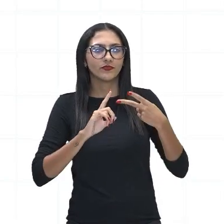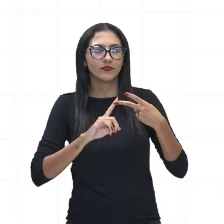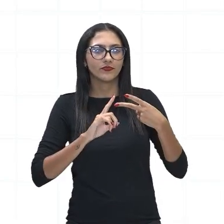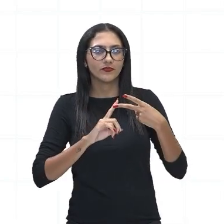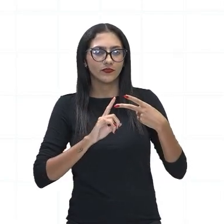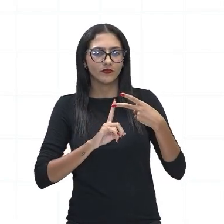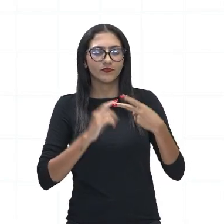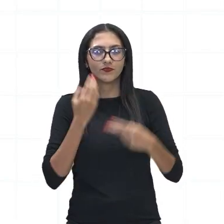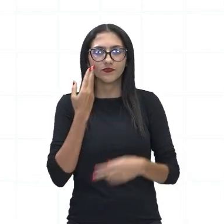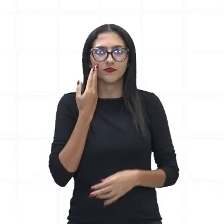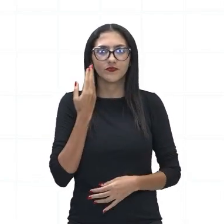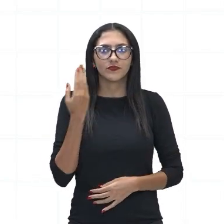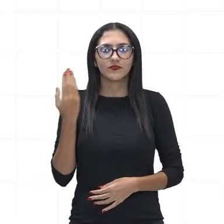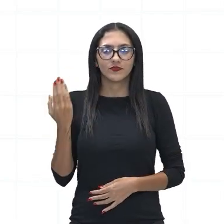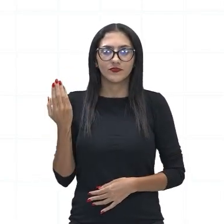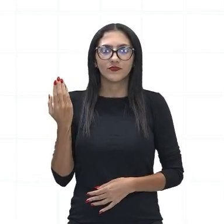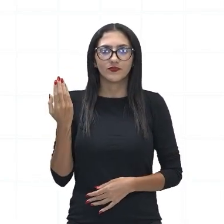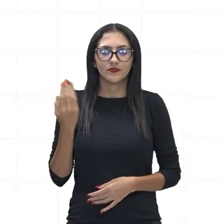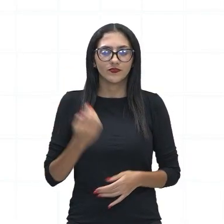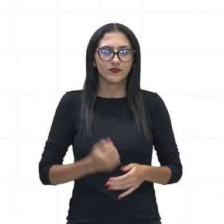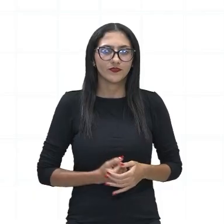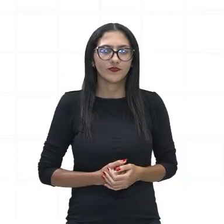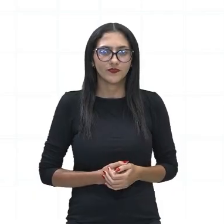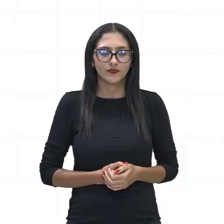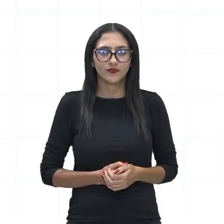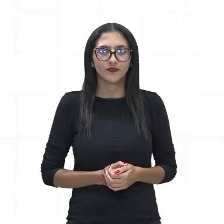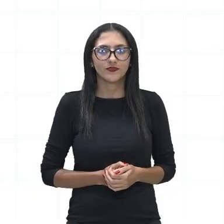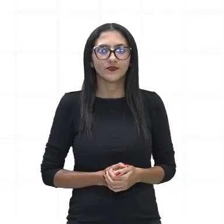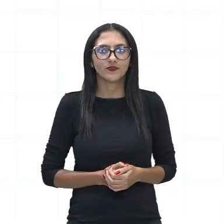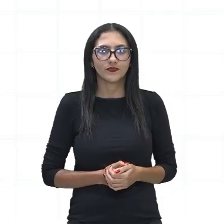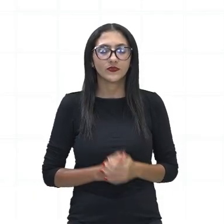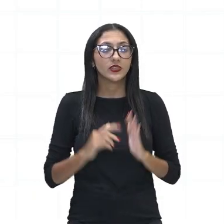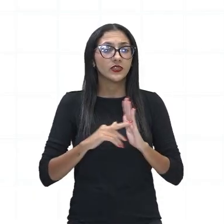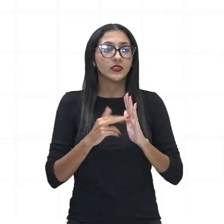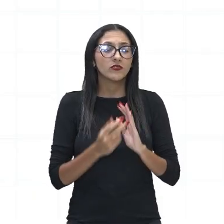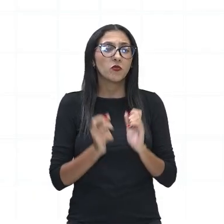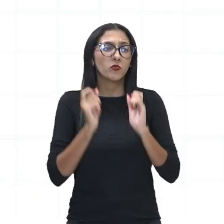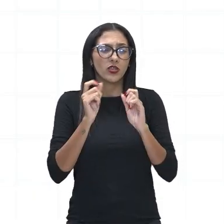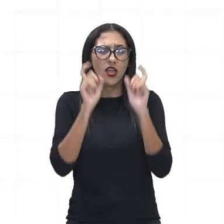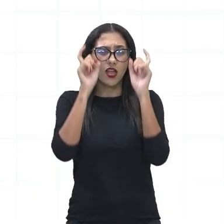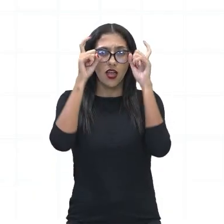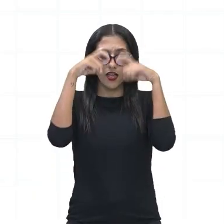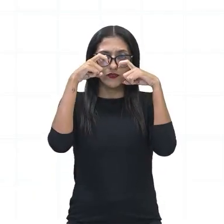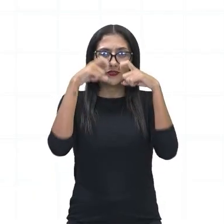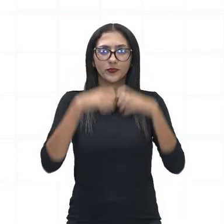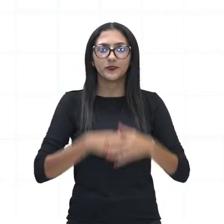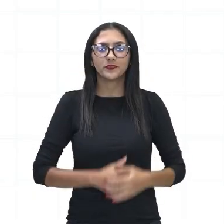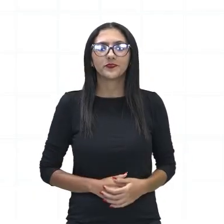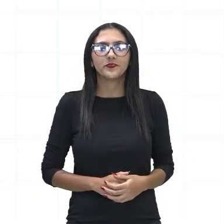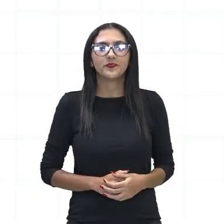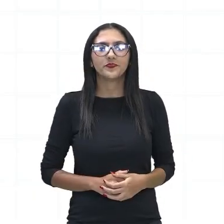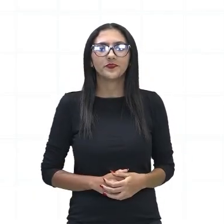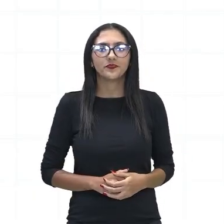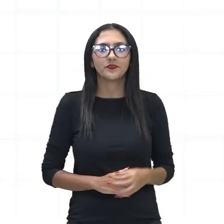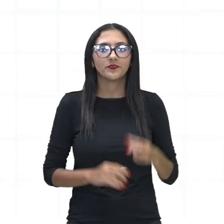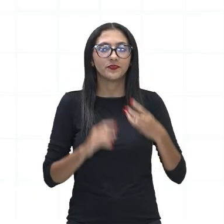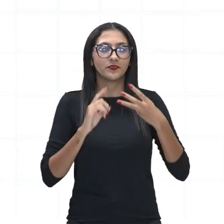anger, que é raiva. Depois nós